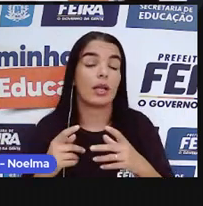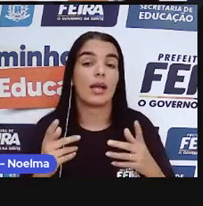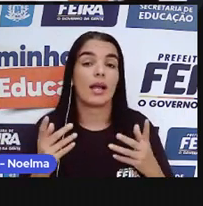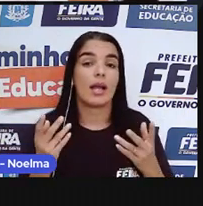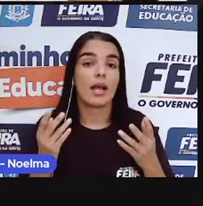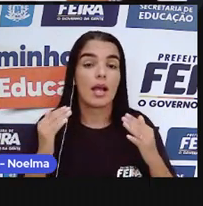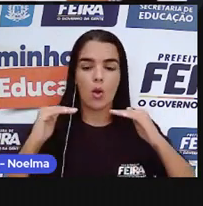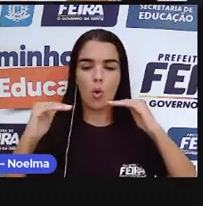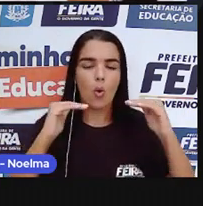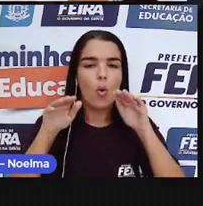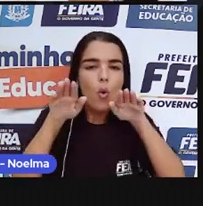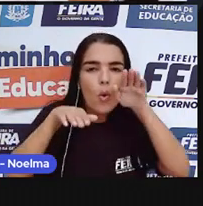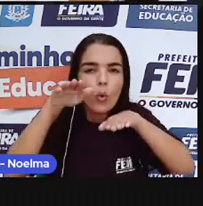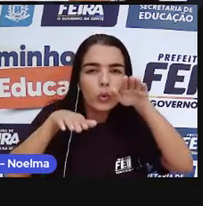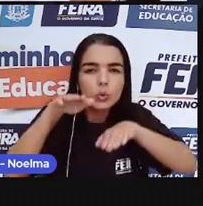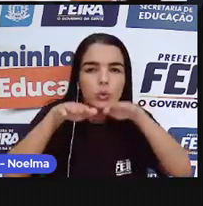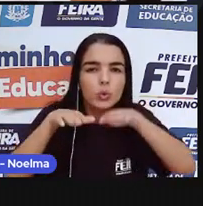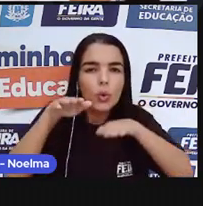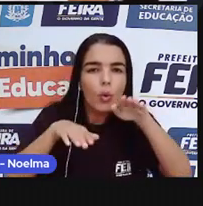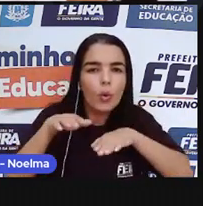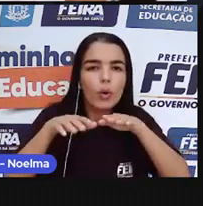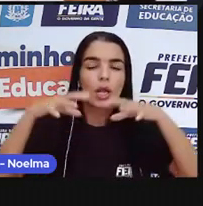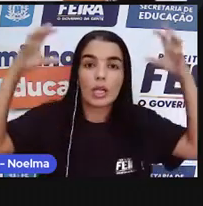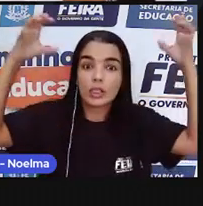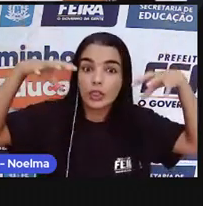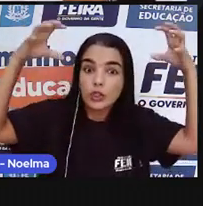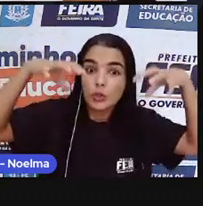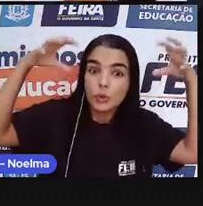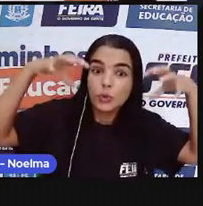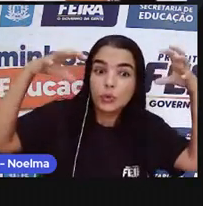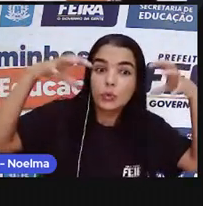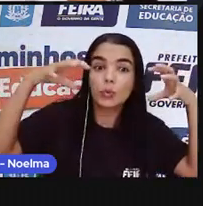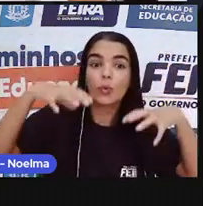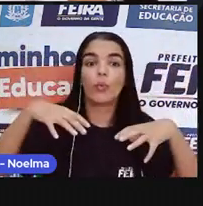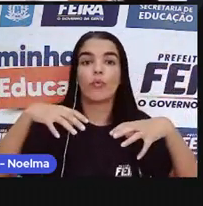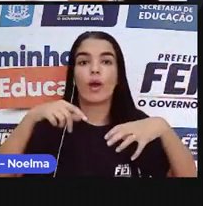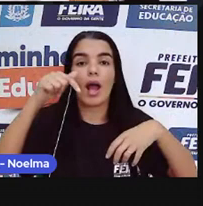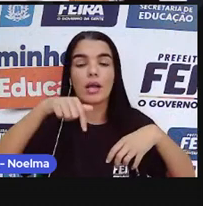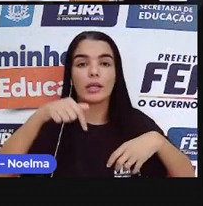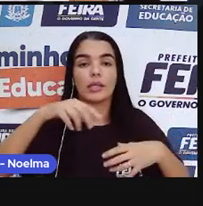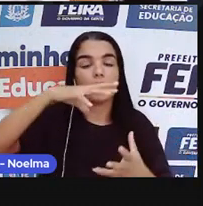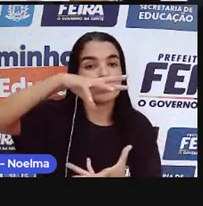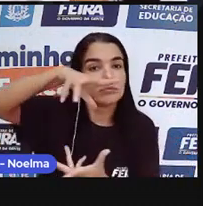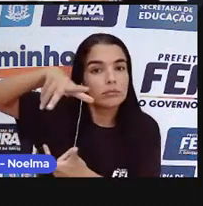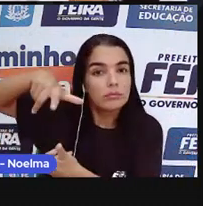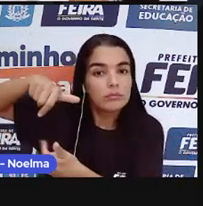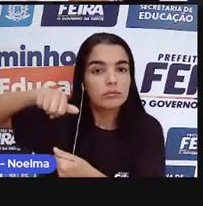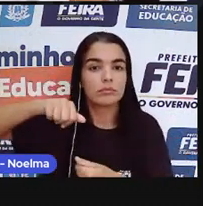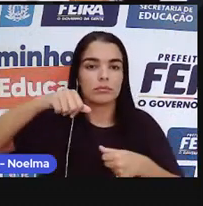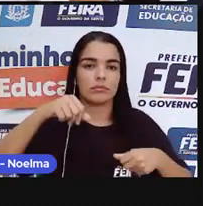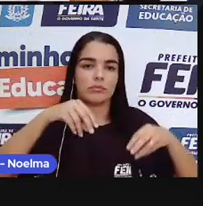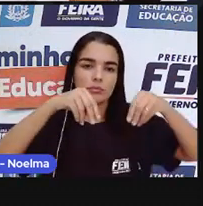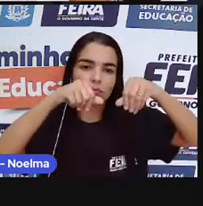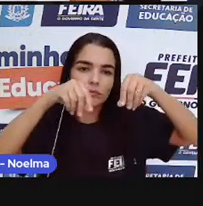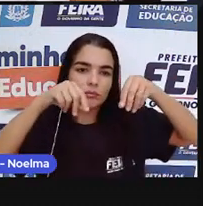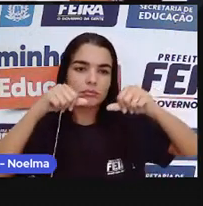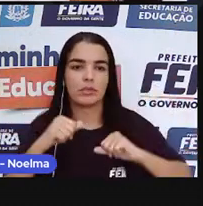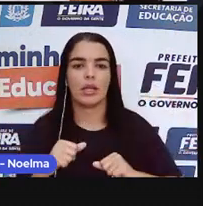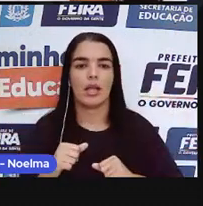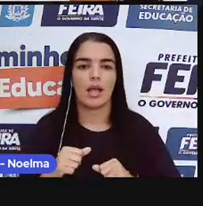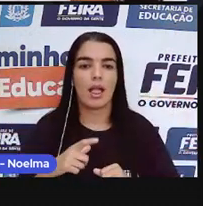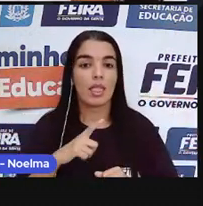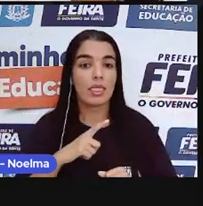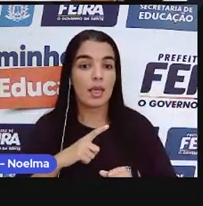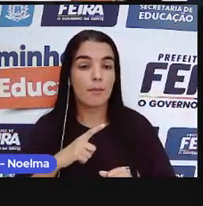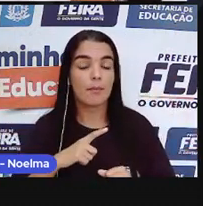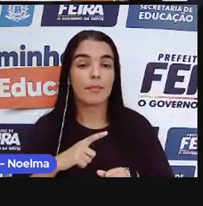os regimes de chuva no continente, que é o que eu falei para vocês, né? Devido a essa floresta que ela é imensa, as